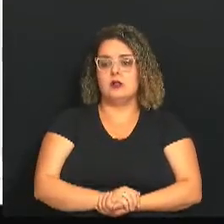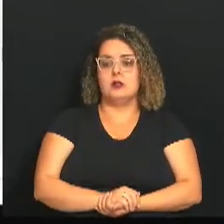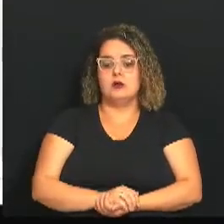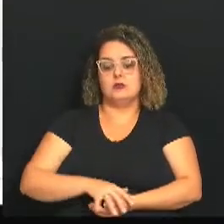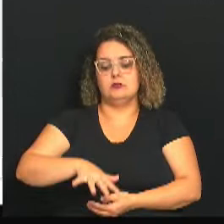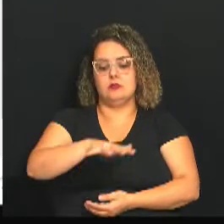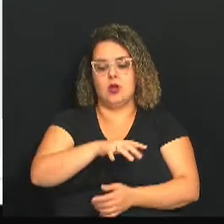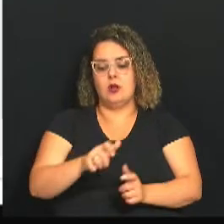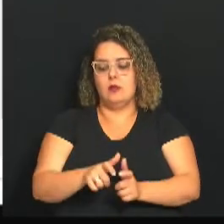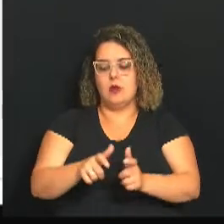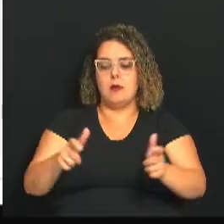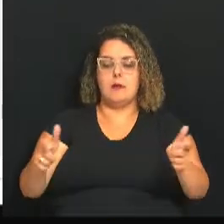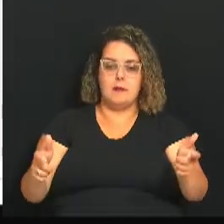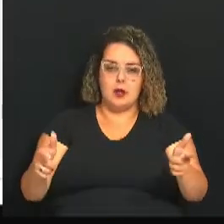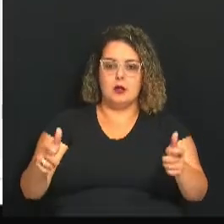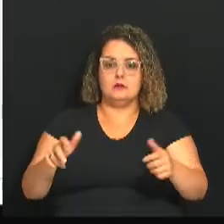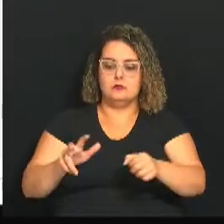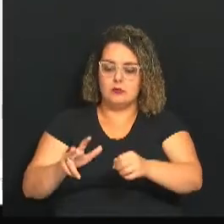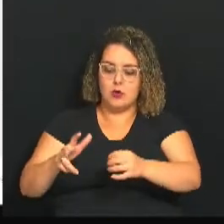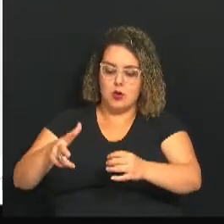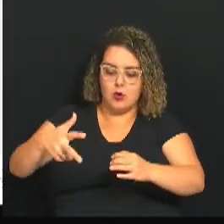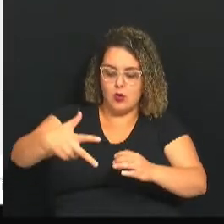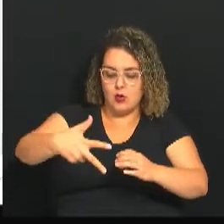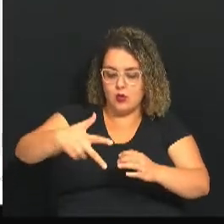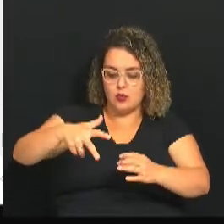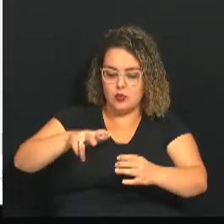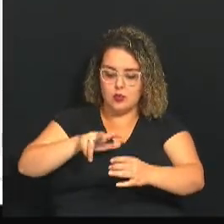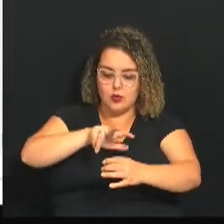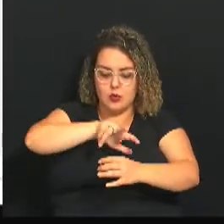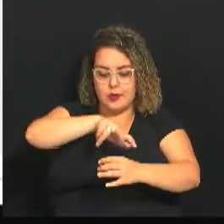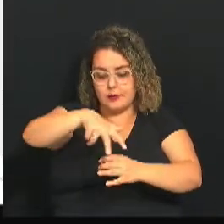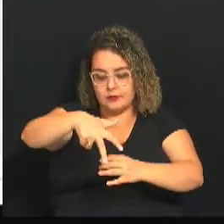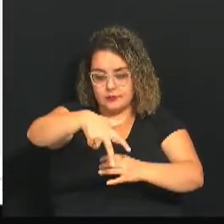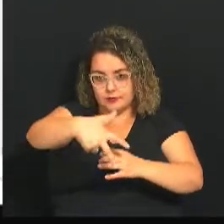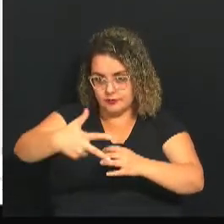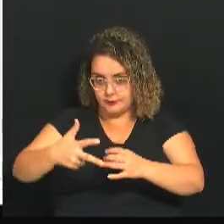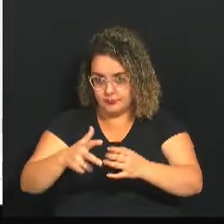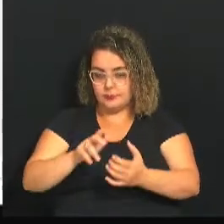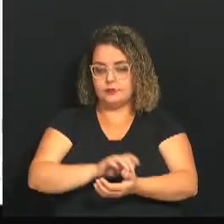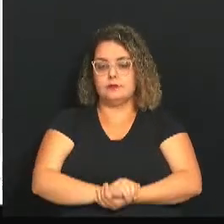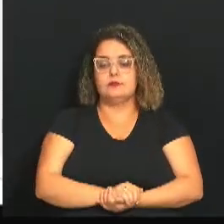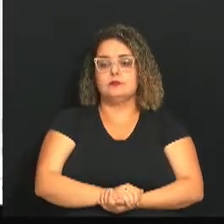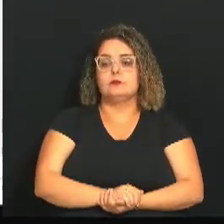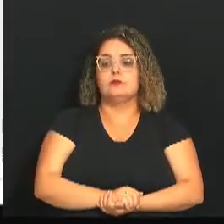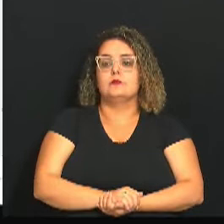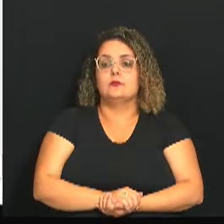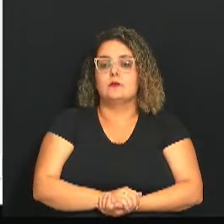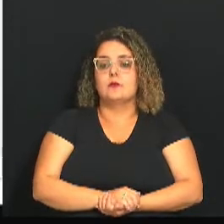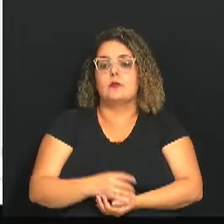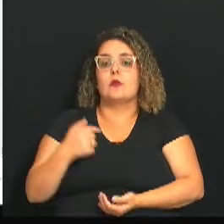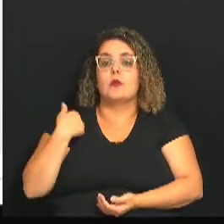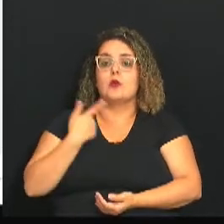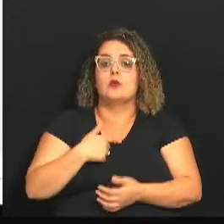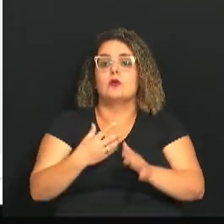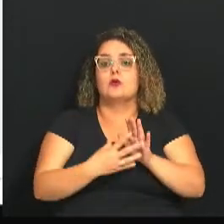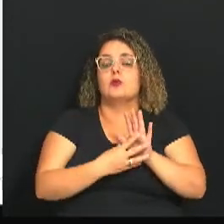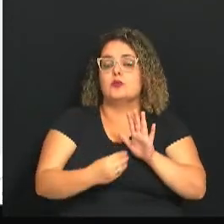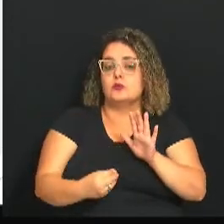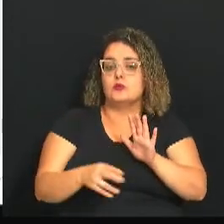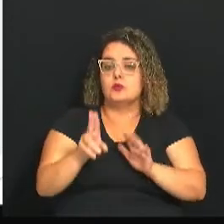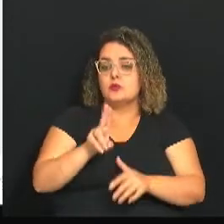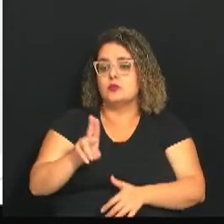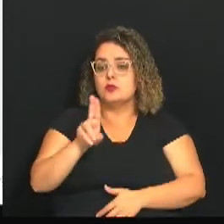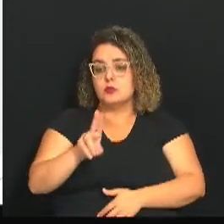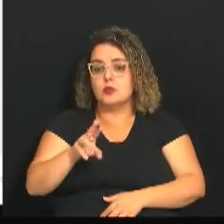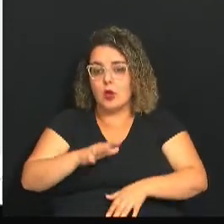grande, imagens de satélite de radar meteorológico. A gente utiliza também modelos matemáticos de previsão de tempo, que